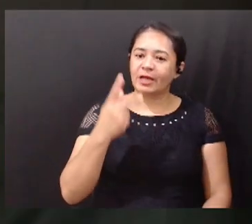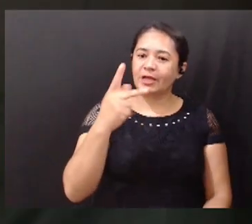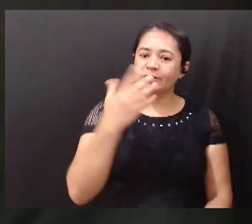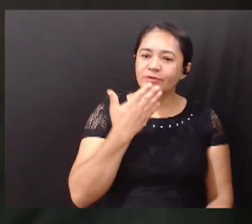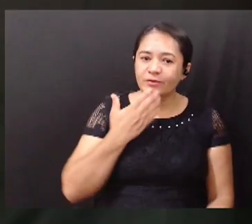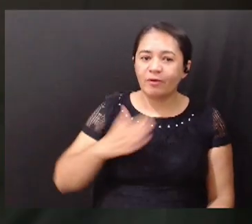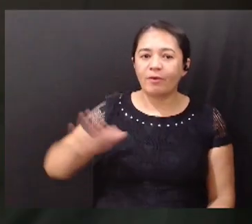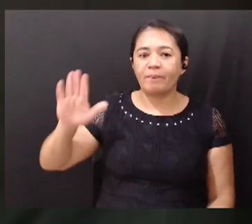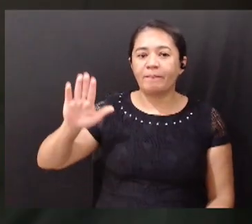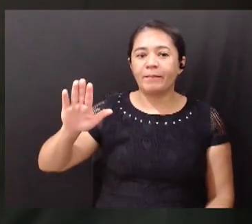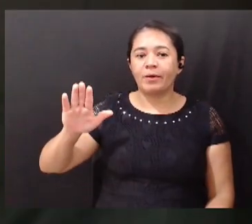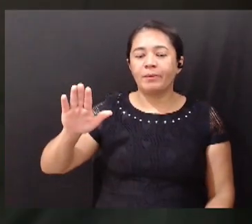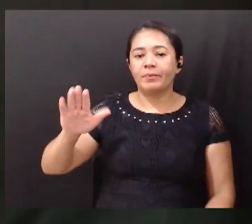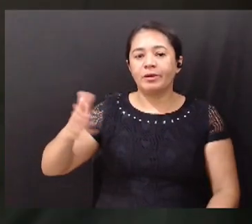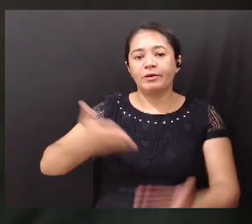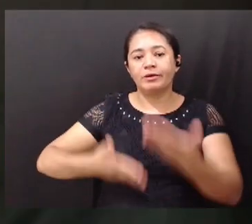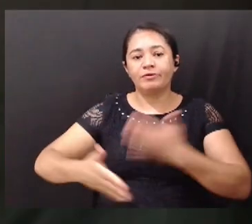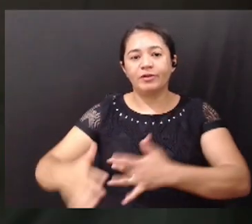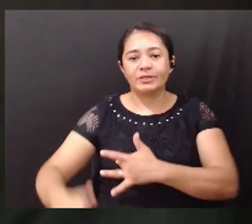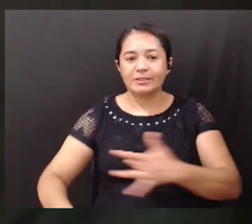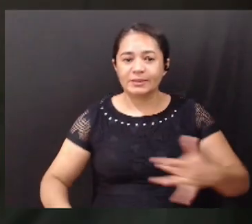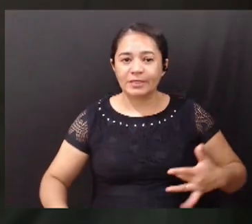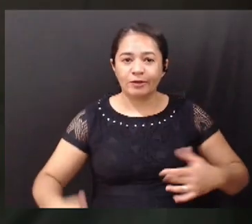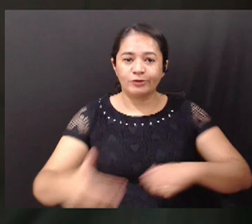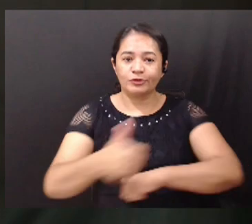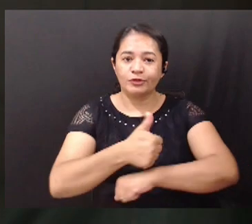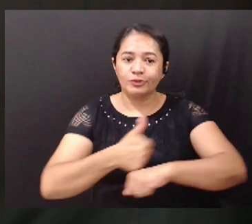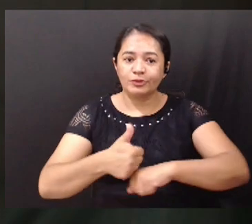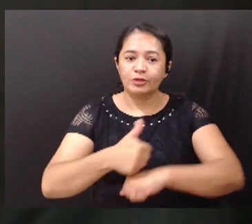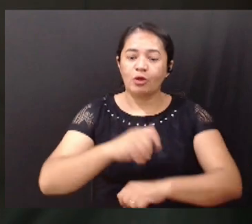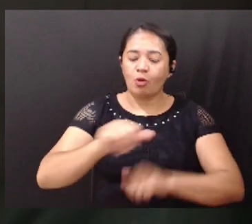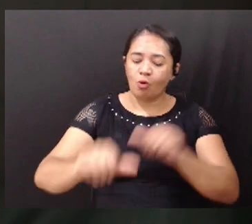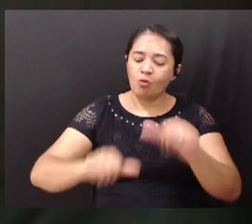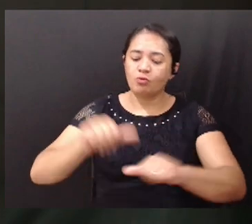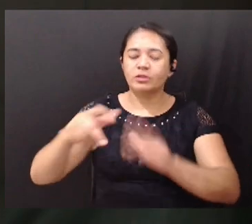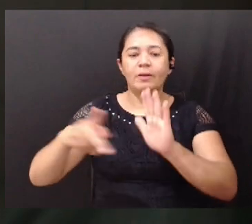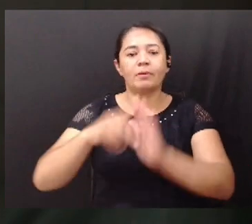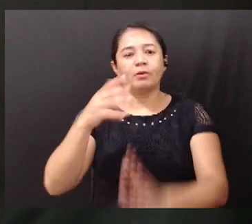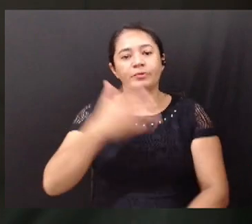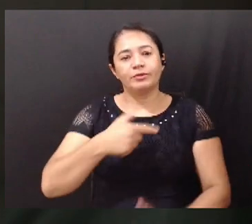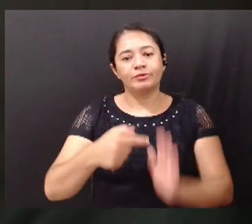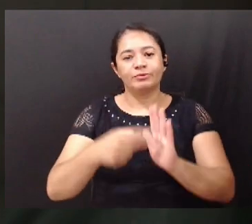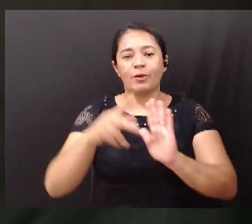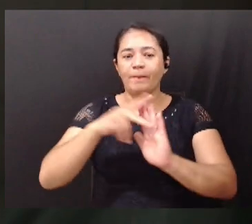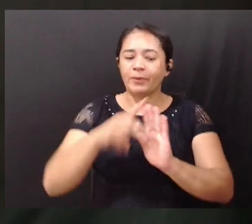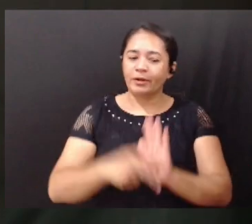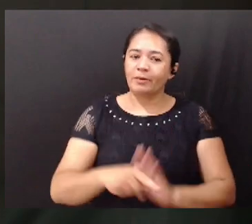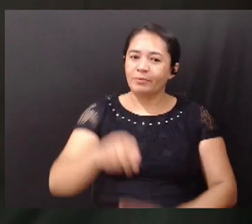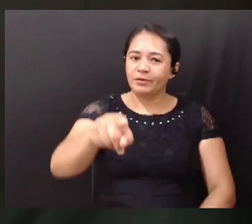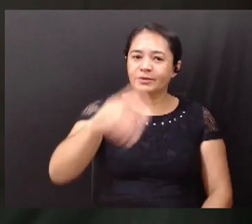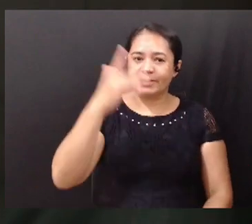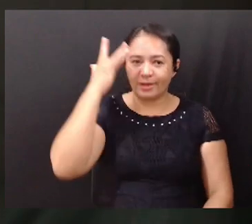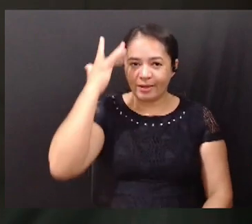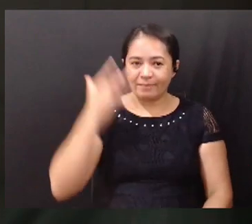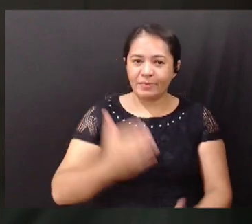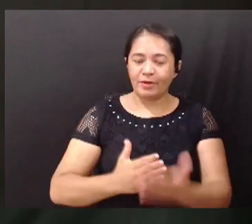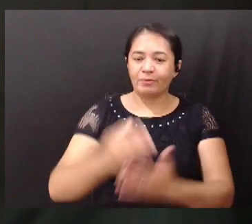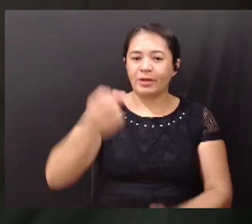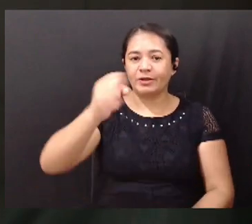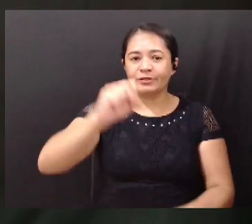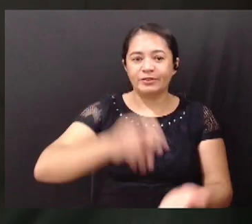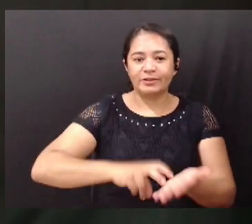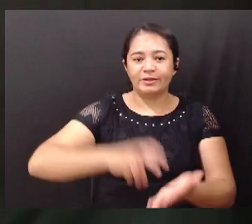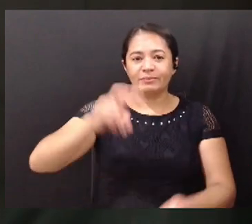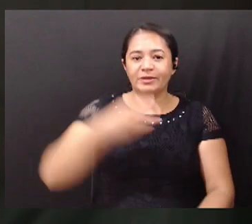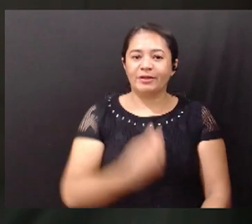saúde, carreira ou mudança de comportamento, o programa é para você amanhã, a partir das 8 da manhã, ao vivo, mais uma edição do